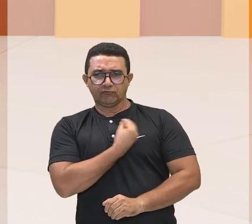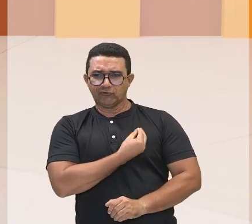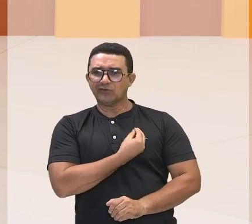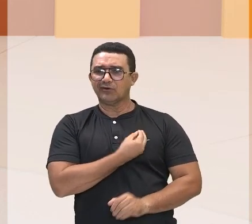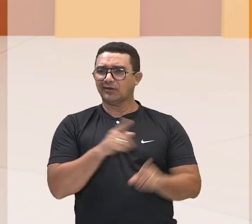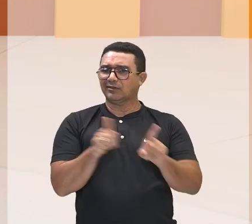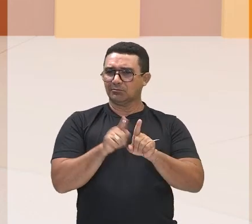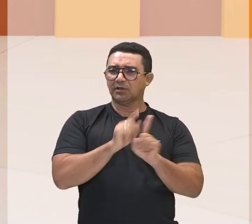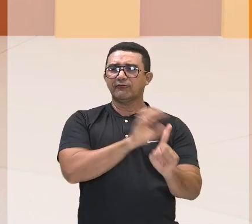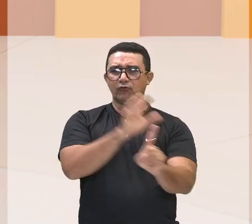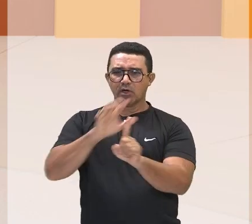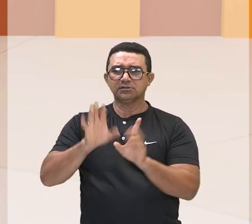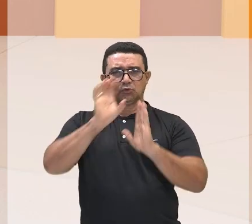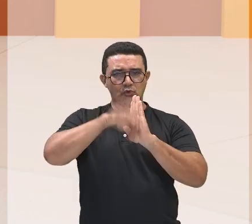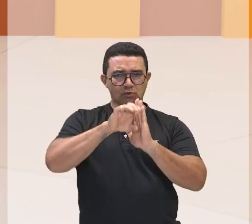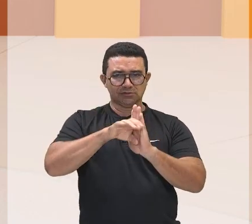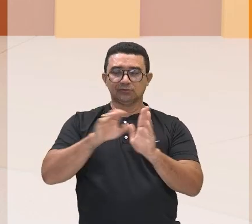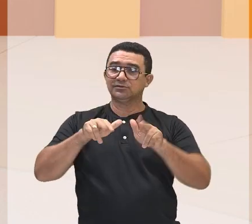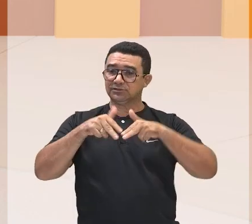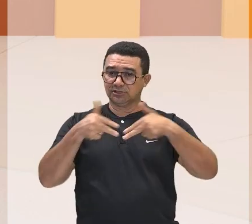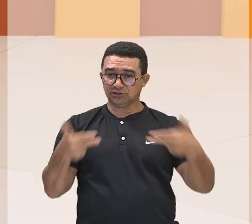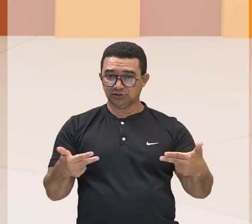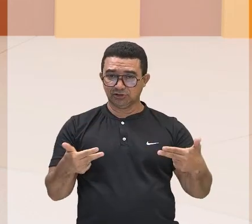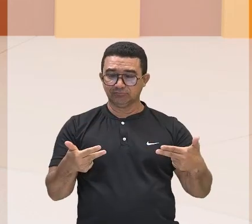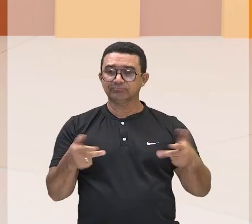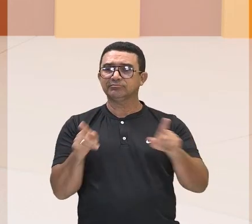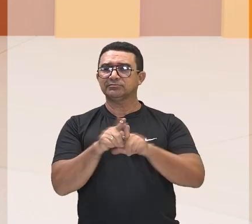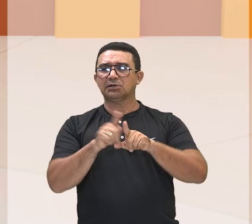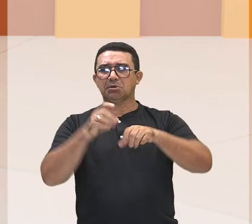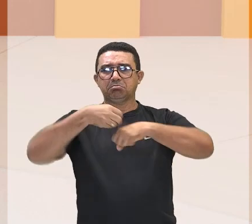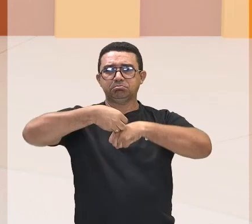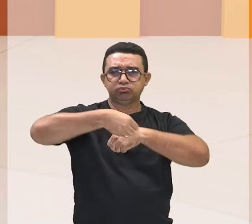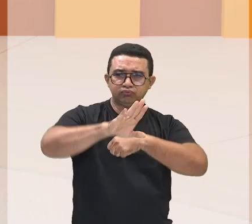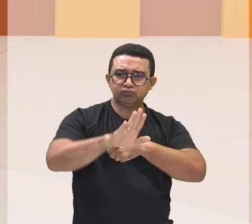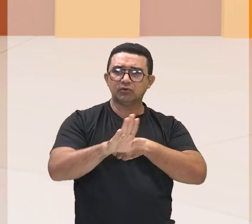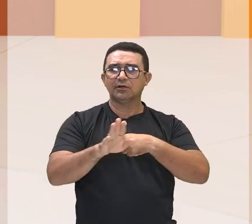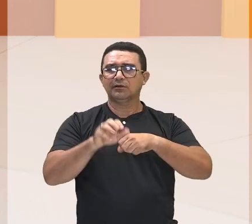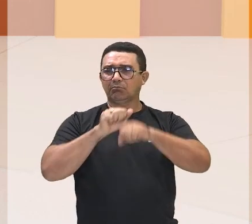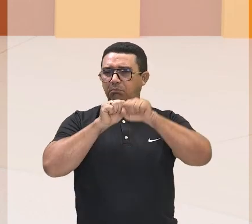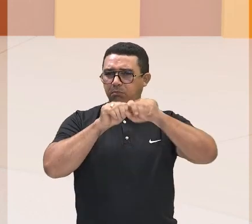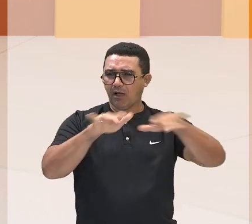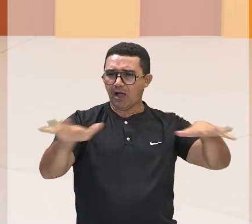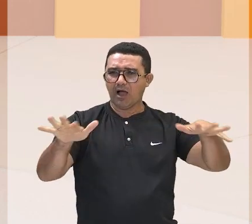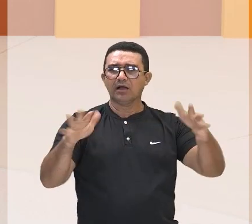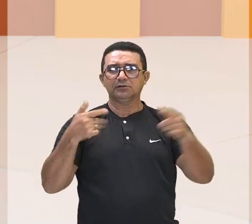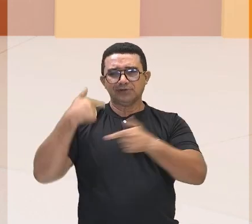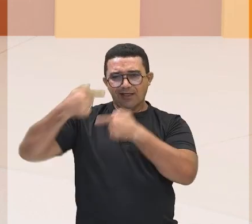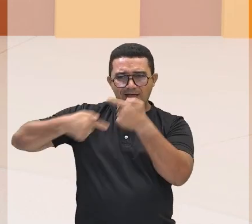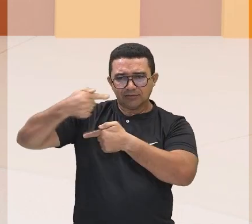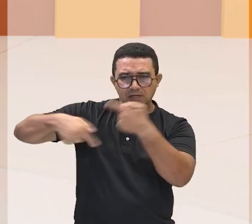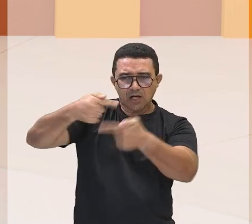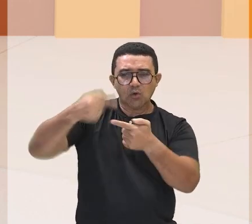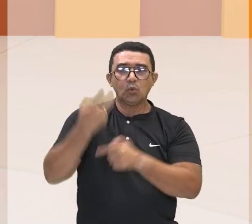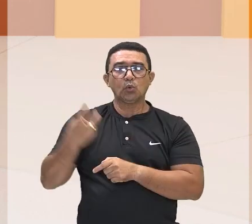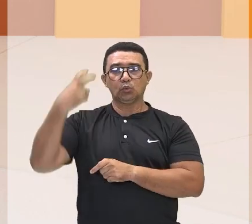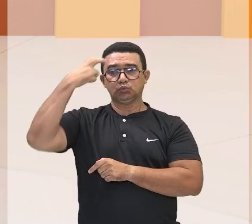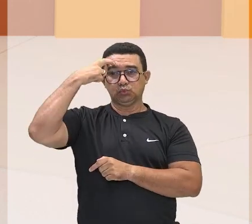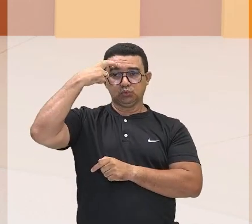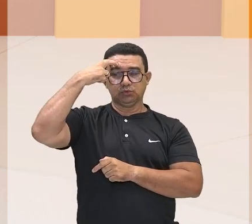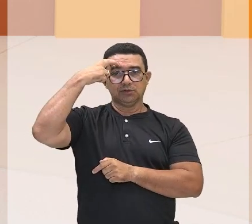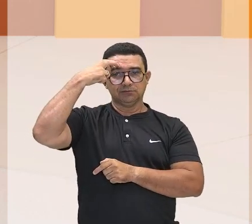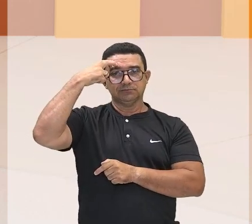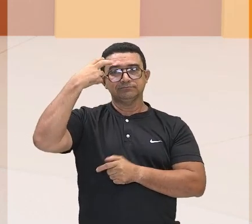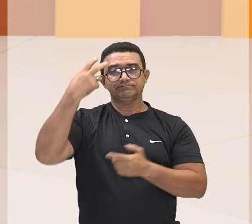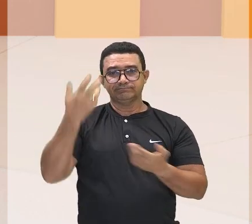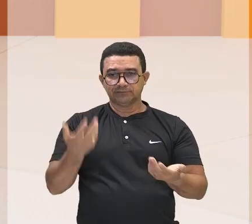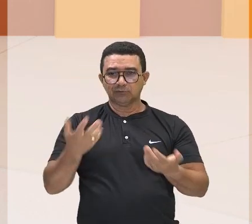de etnia, que acaba transmitindo aí as culturas, as próximas gerações, aquelas pessoas que estão próximas, e